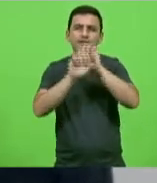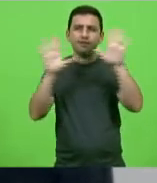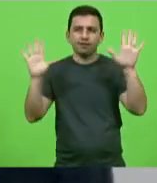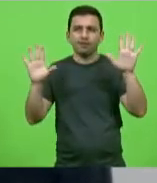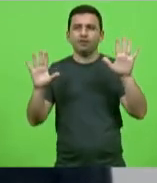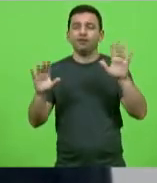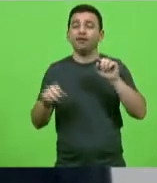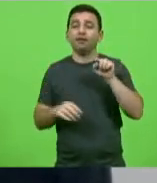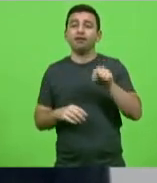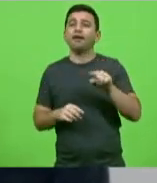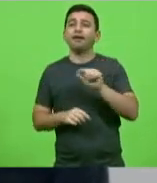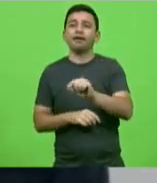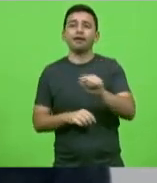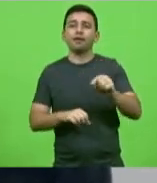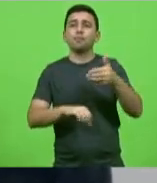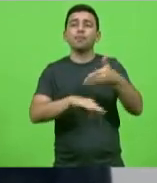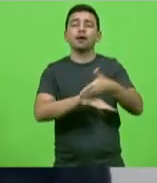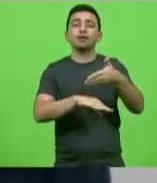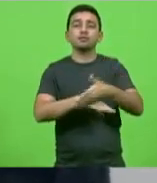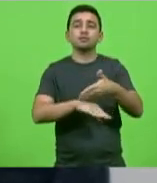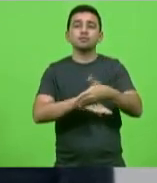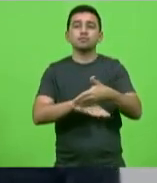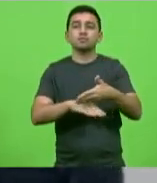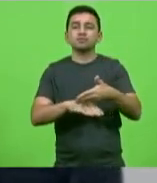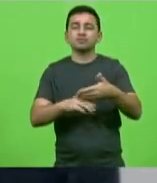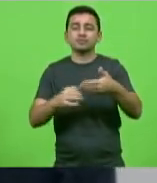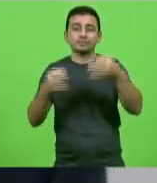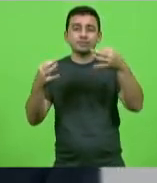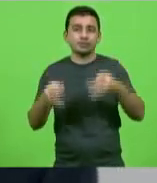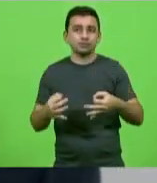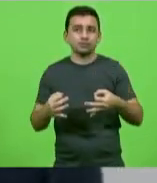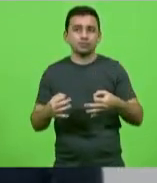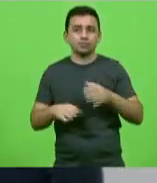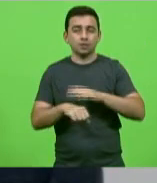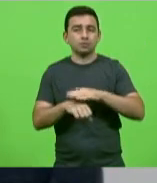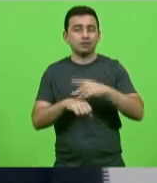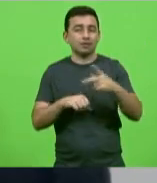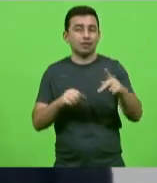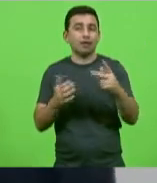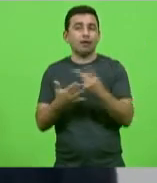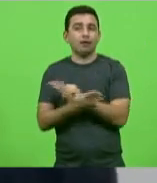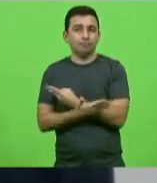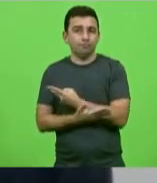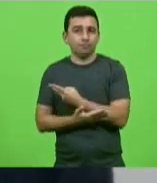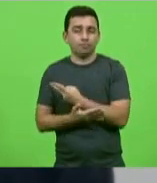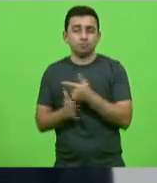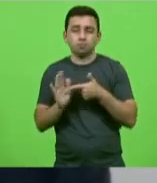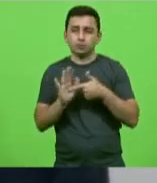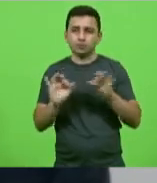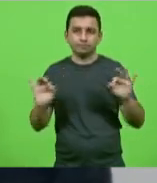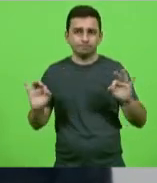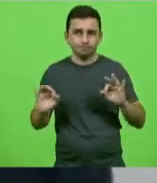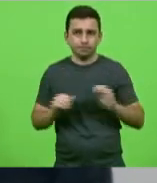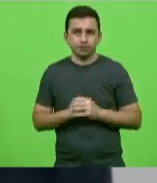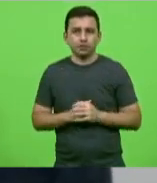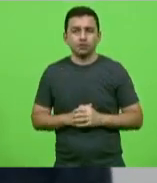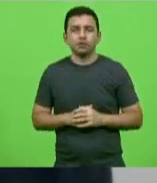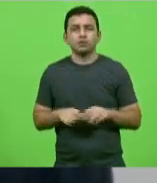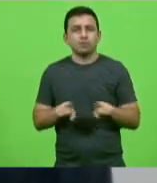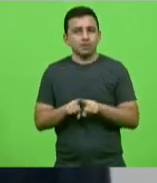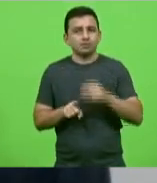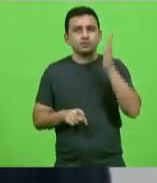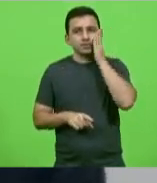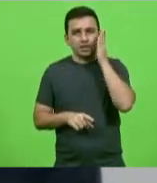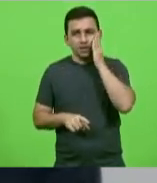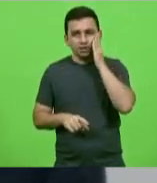onde estaria a participação na prática dos atos inquinados como ilegais. Mas sabemos que